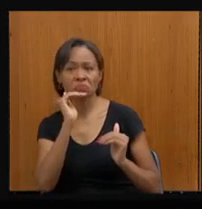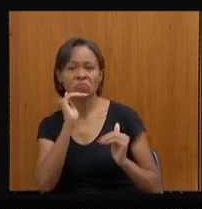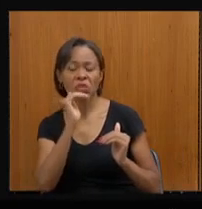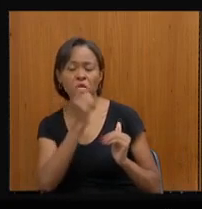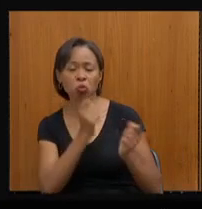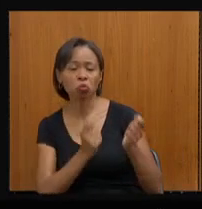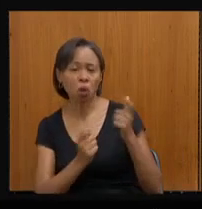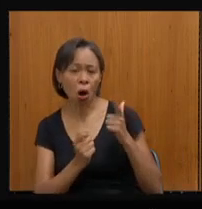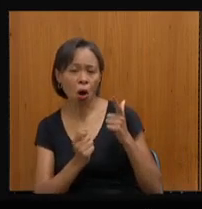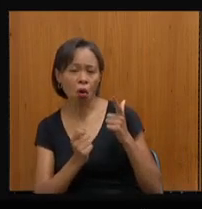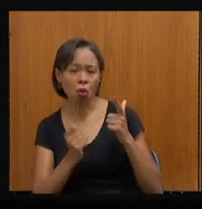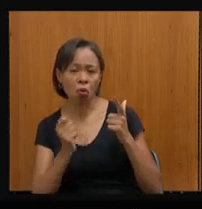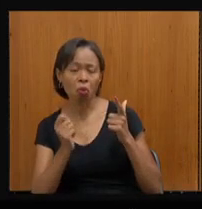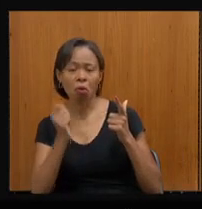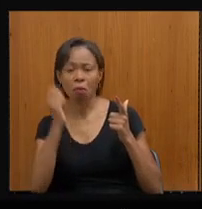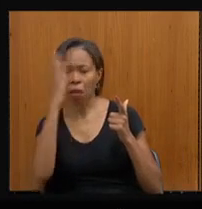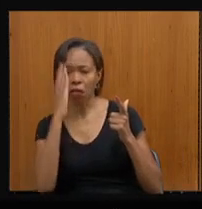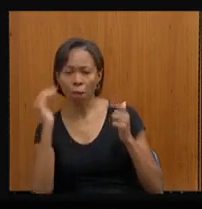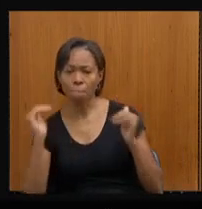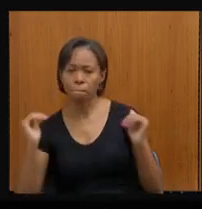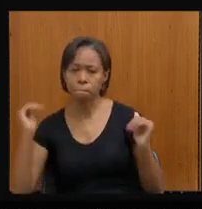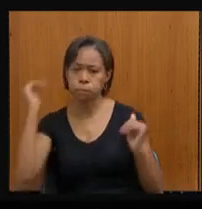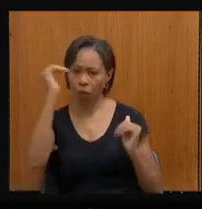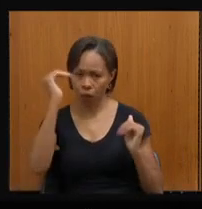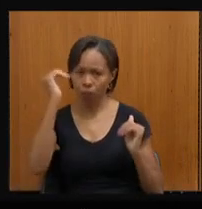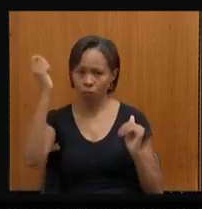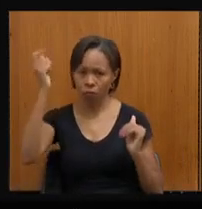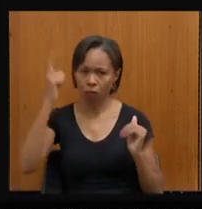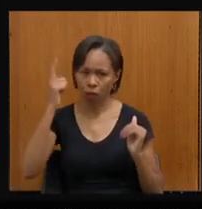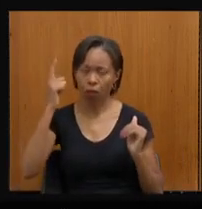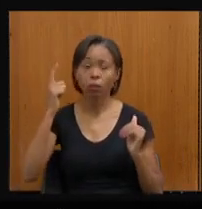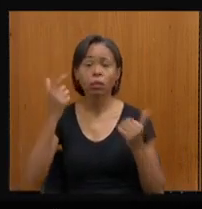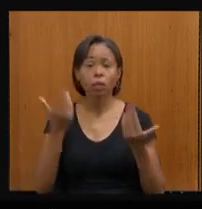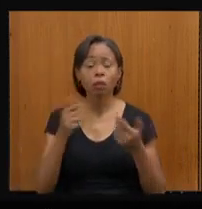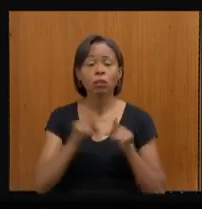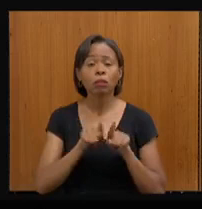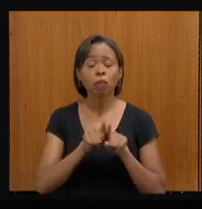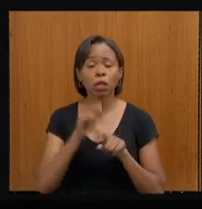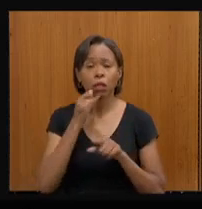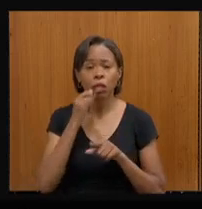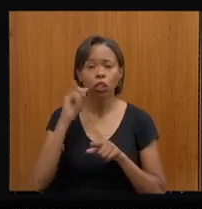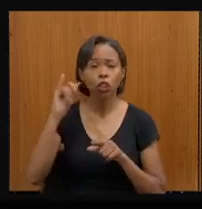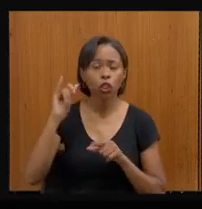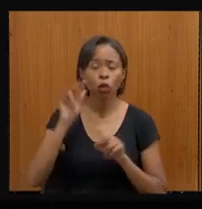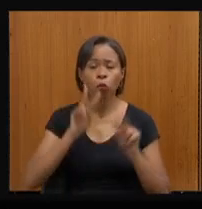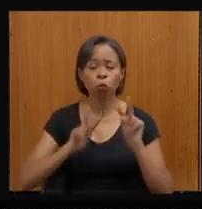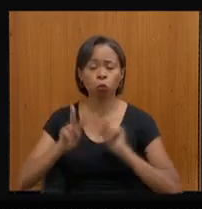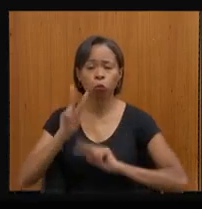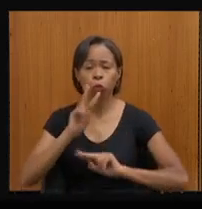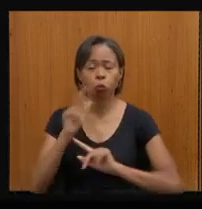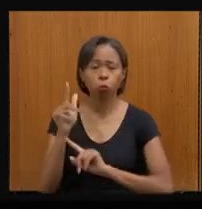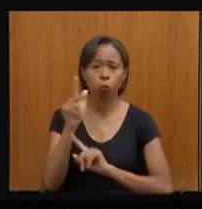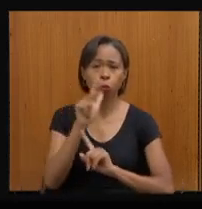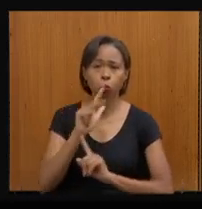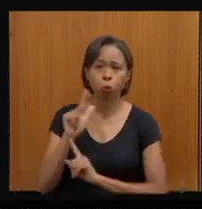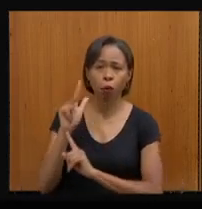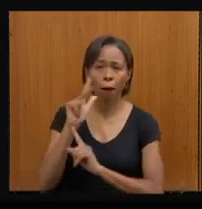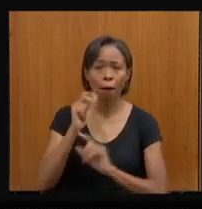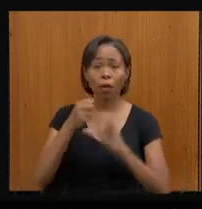teu lado Brasil e também não é energia eólica a característica que a capacidade